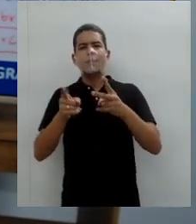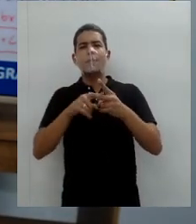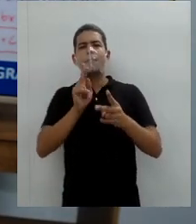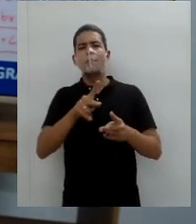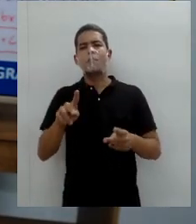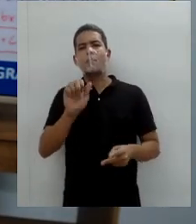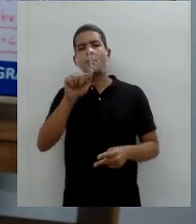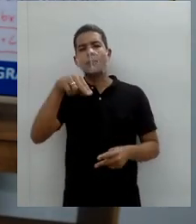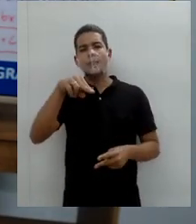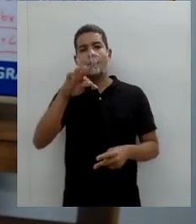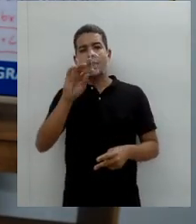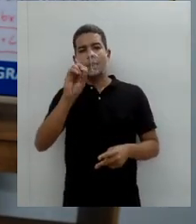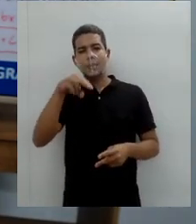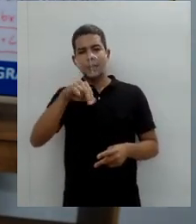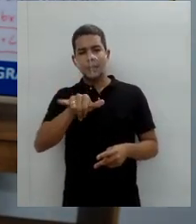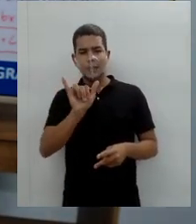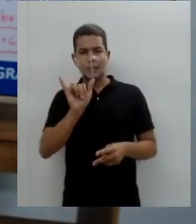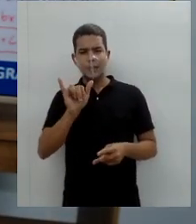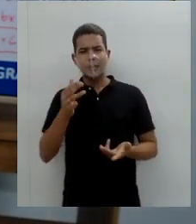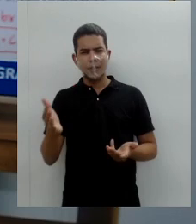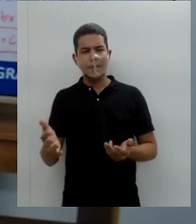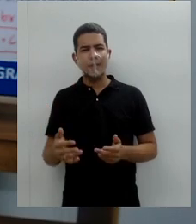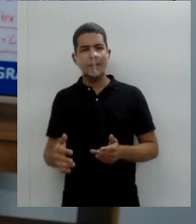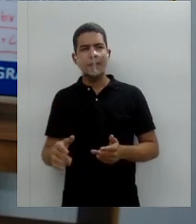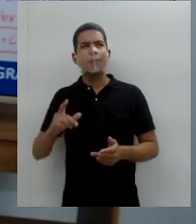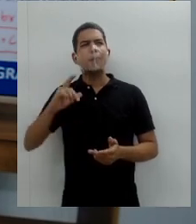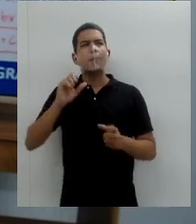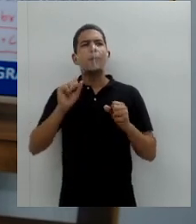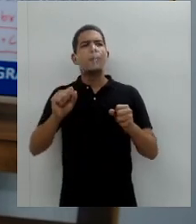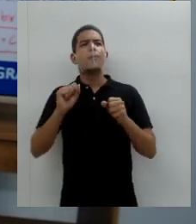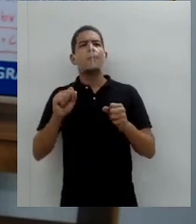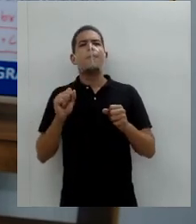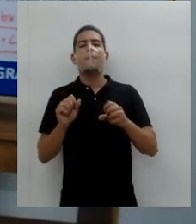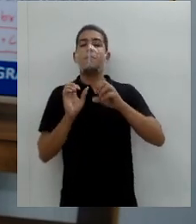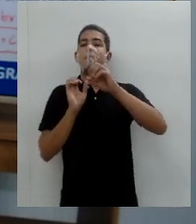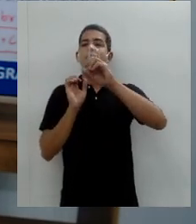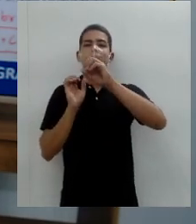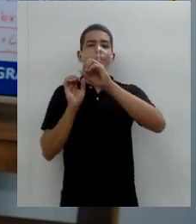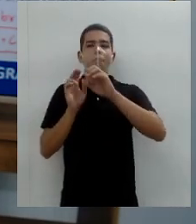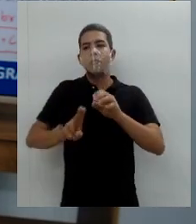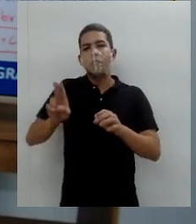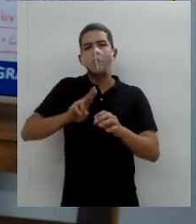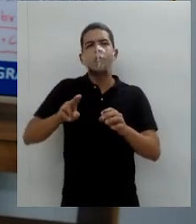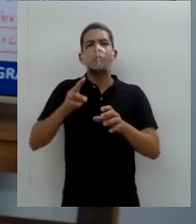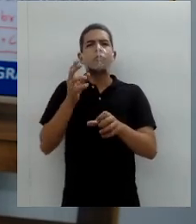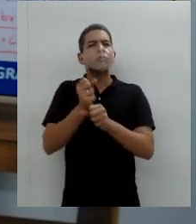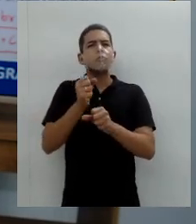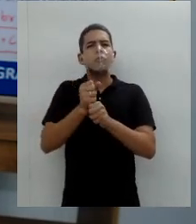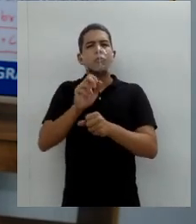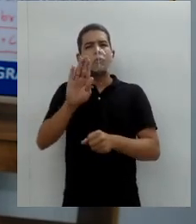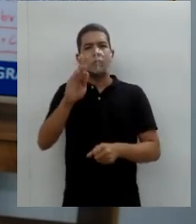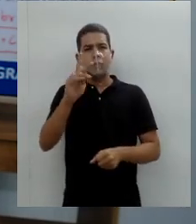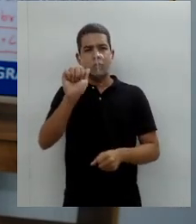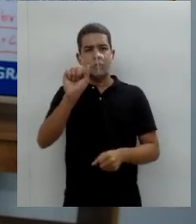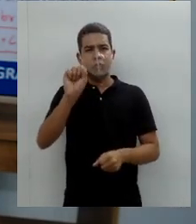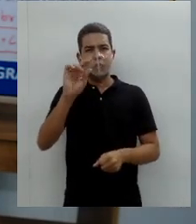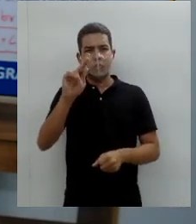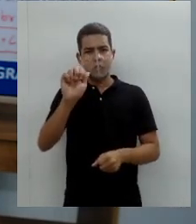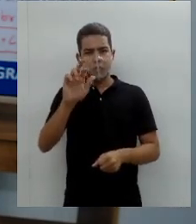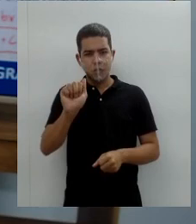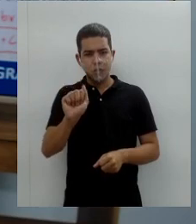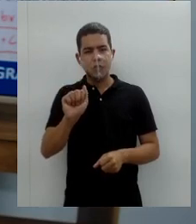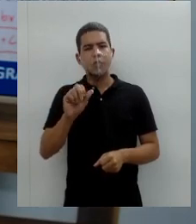Anthony? Isso, porque você pode tanto utilizar a fórmula de Bhaskara para calcular as raízes, ou então você